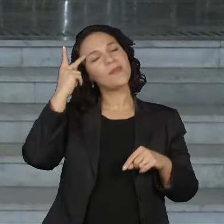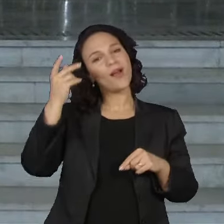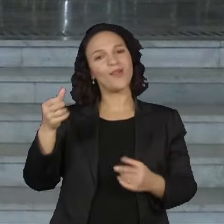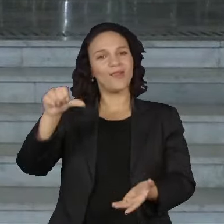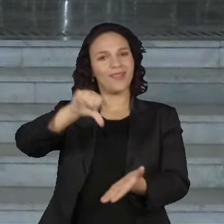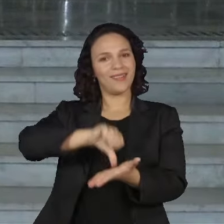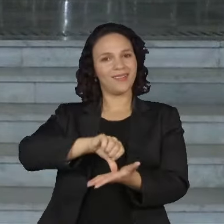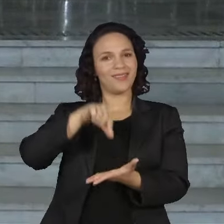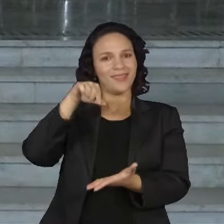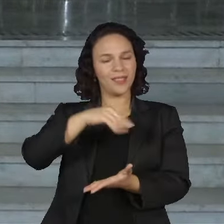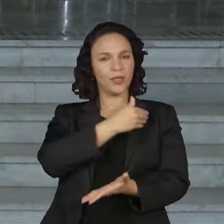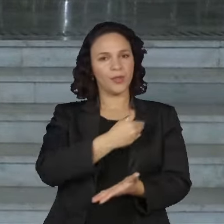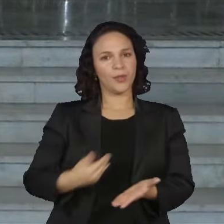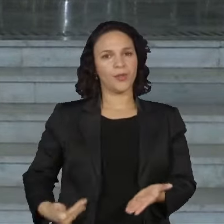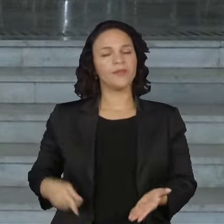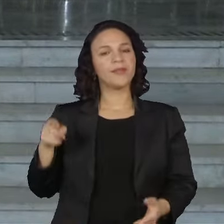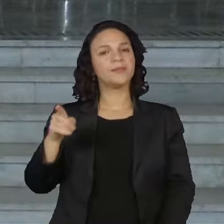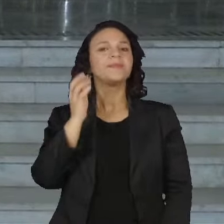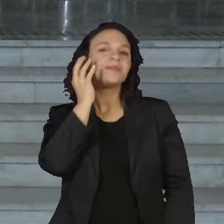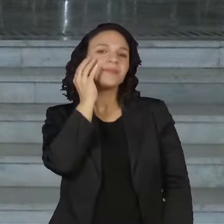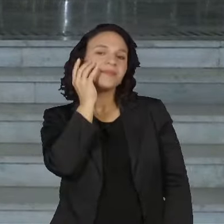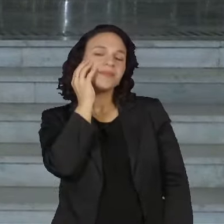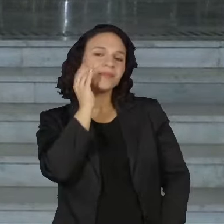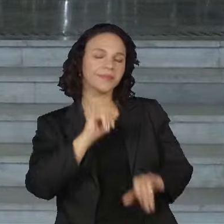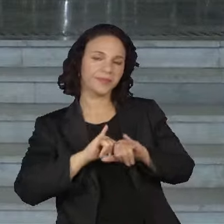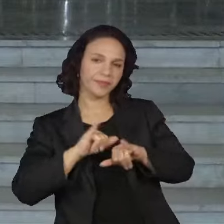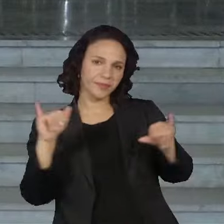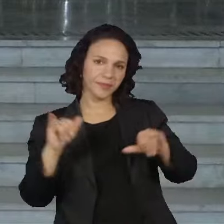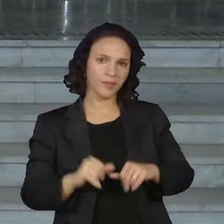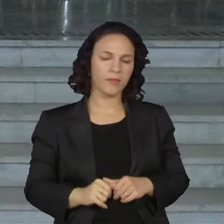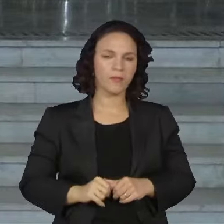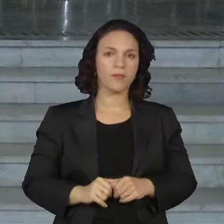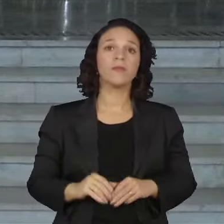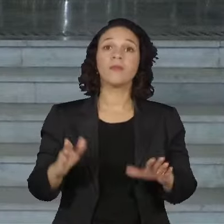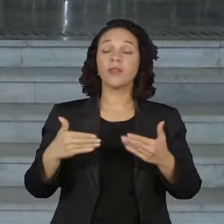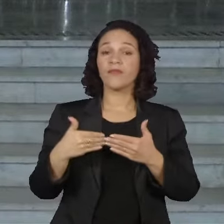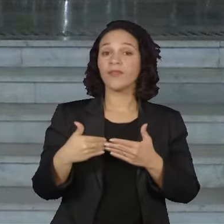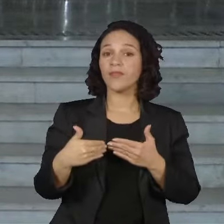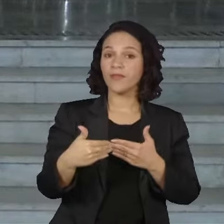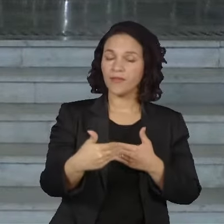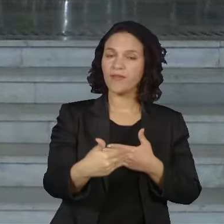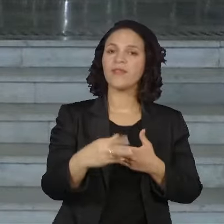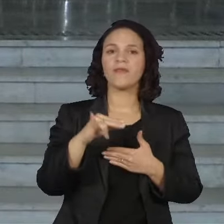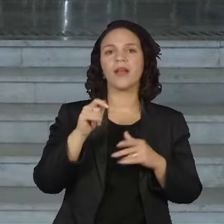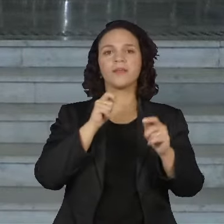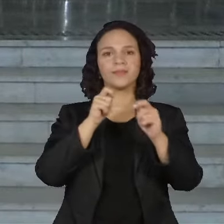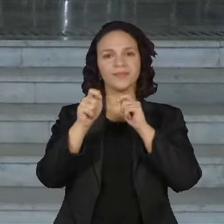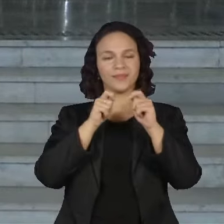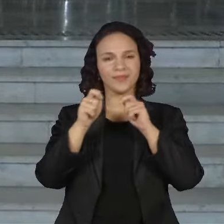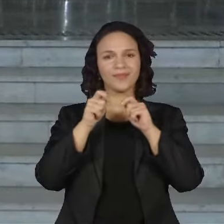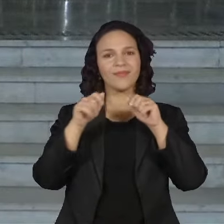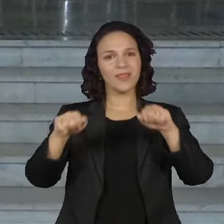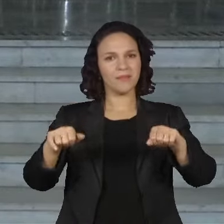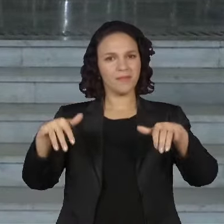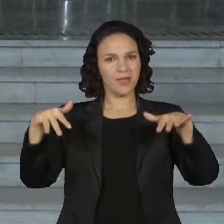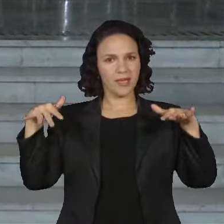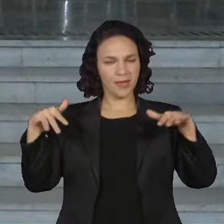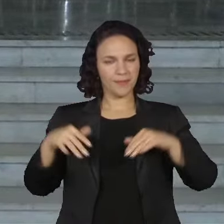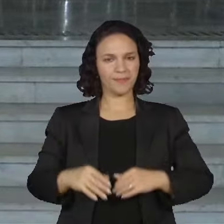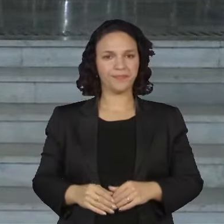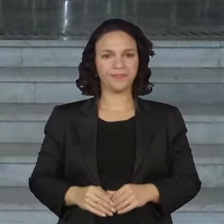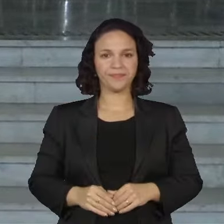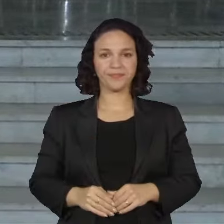governo paulista, pelo governador de São Paulo, Tarcísio de Freitas, que daqui a pouco vai conceder uma entrevista coletiva aos